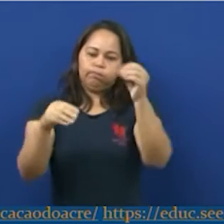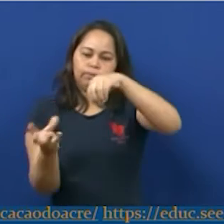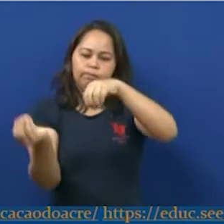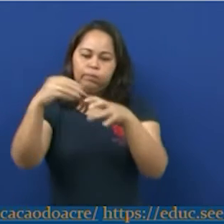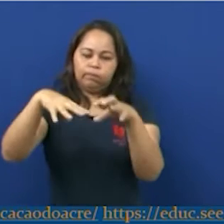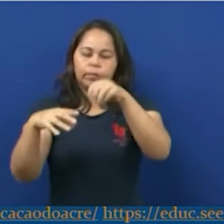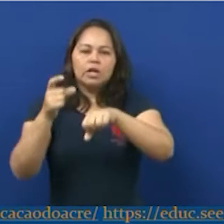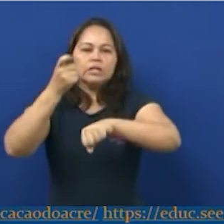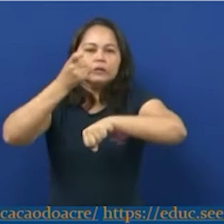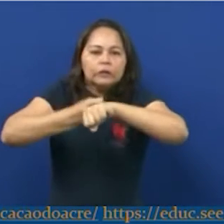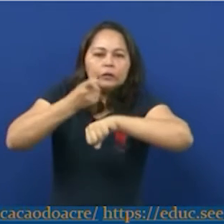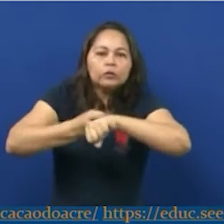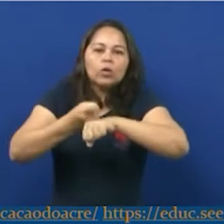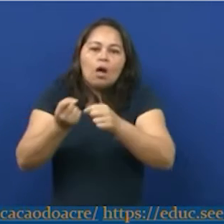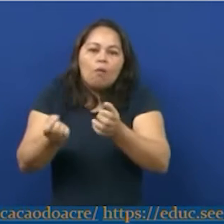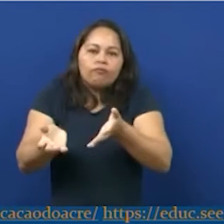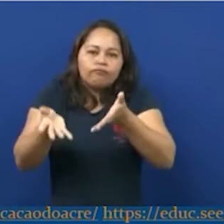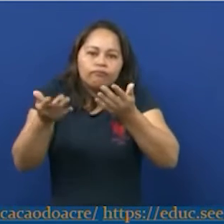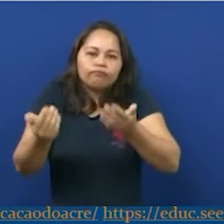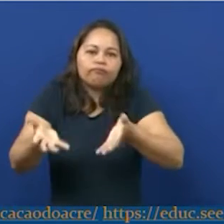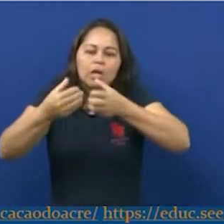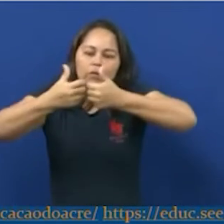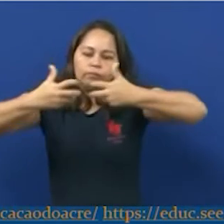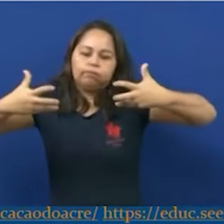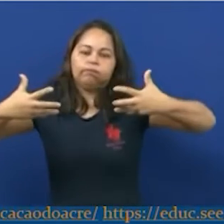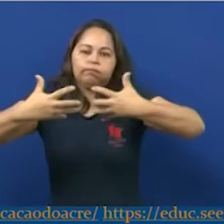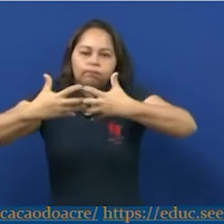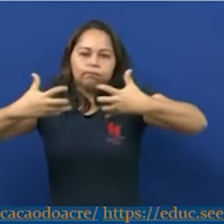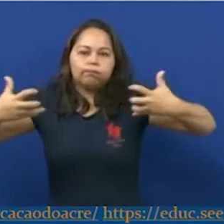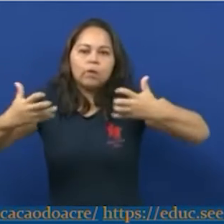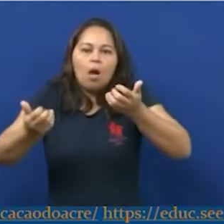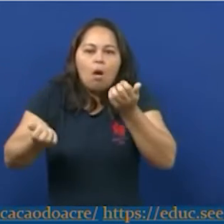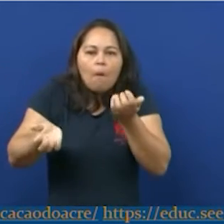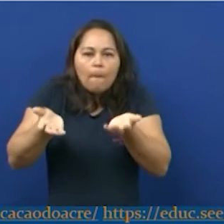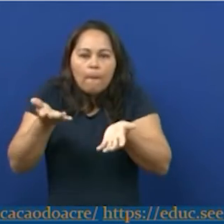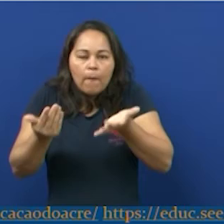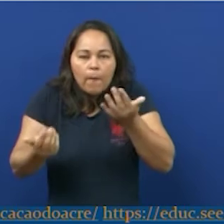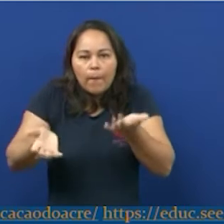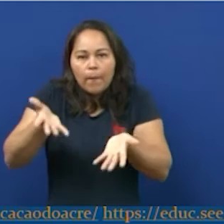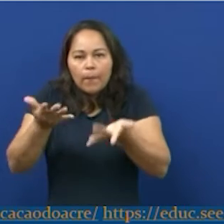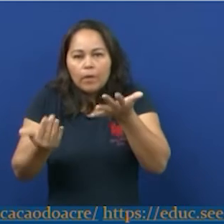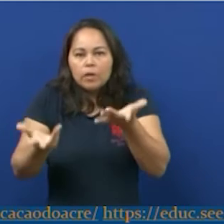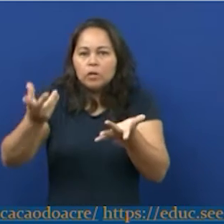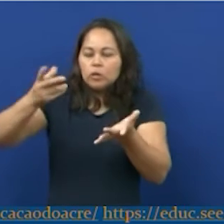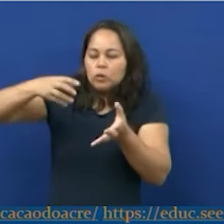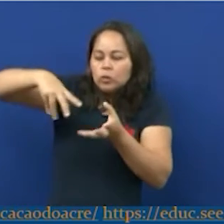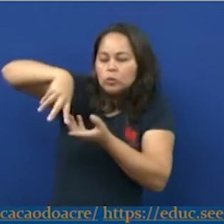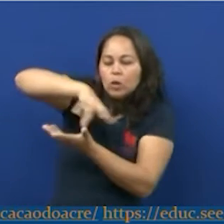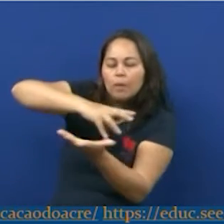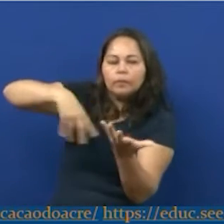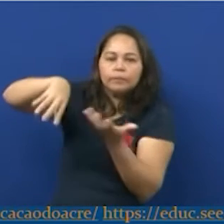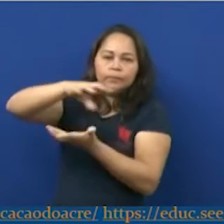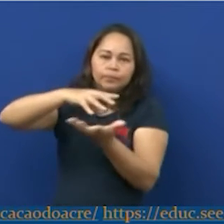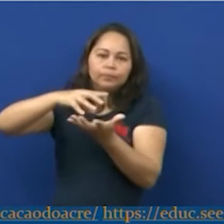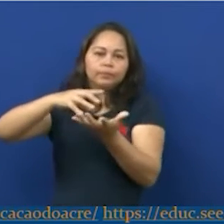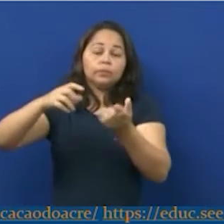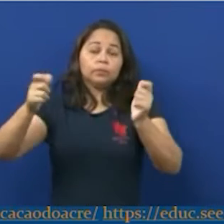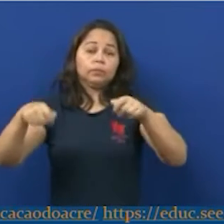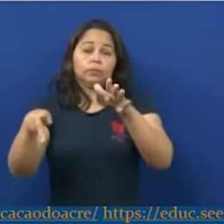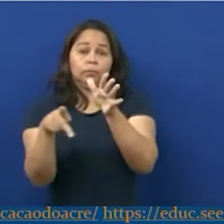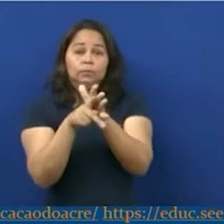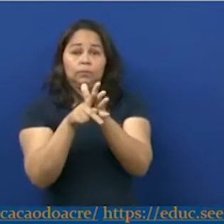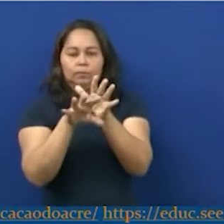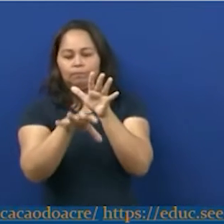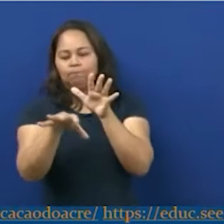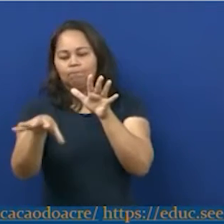conferir dureza, leveza, elasticidade, maleabilidade, ductibilidade, que são propriedades